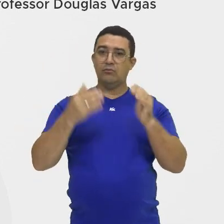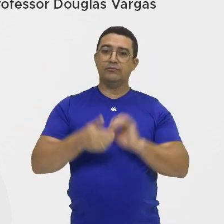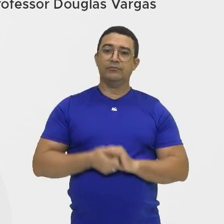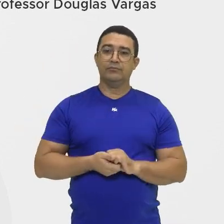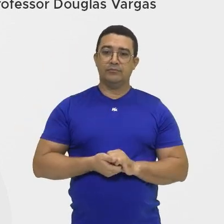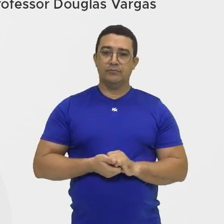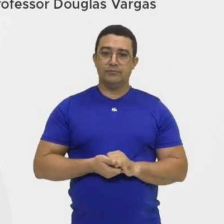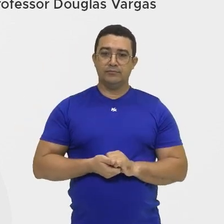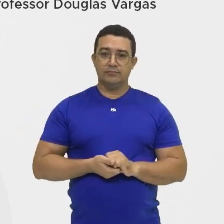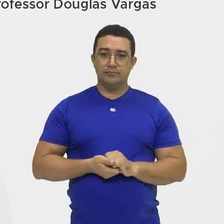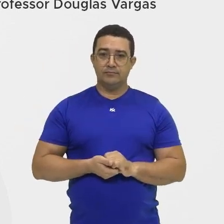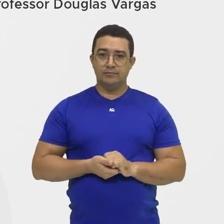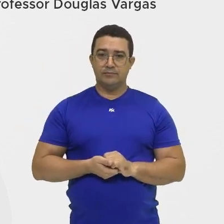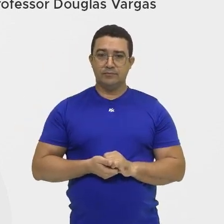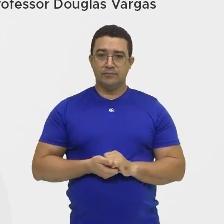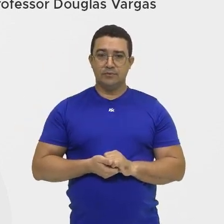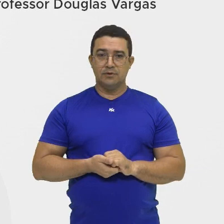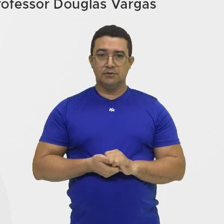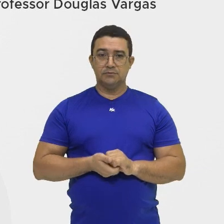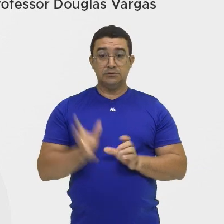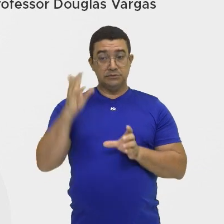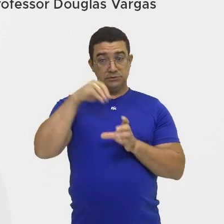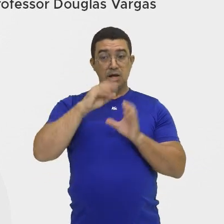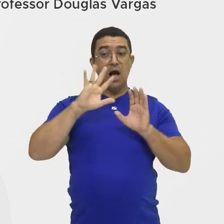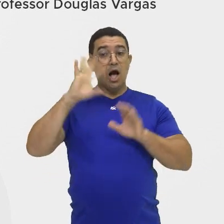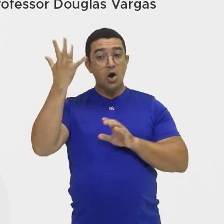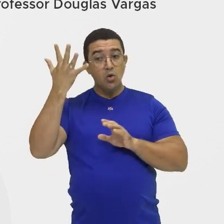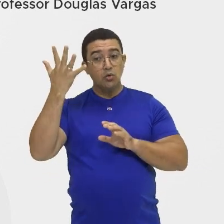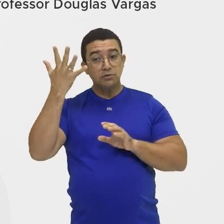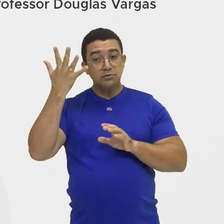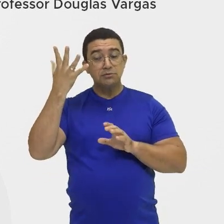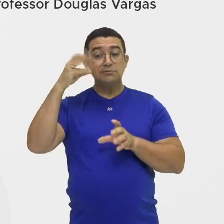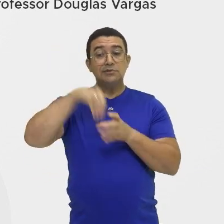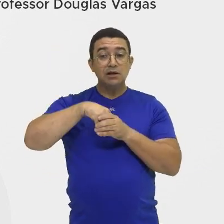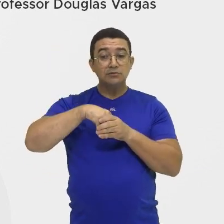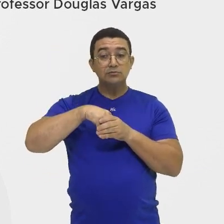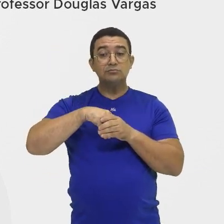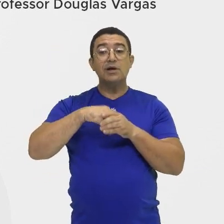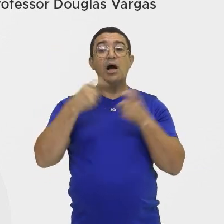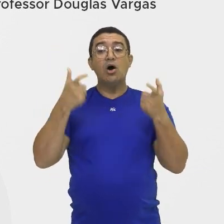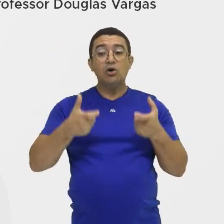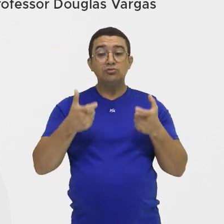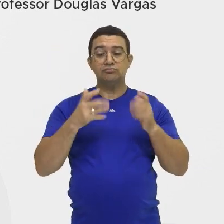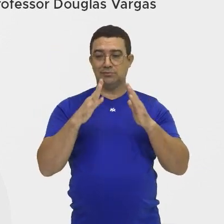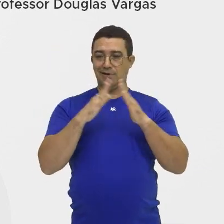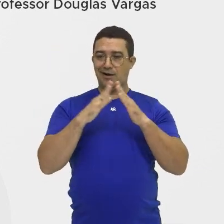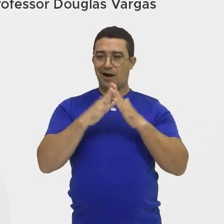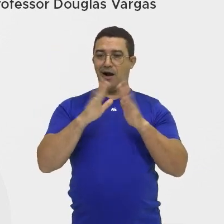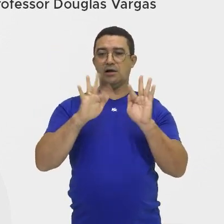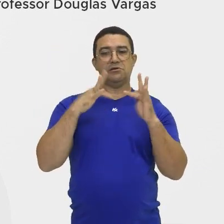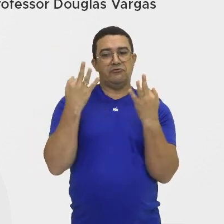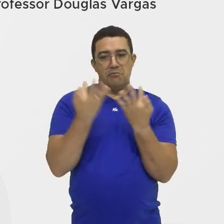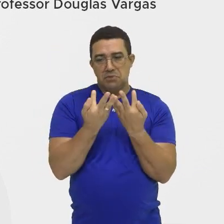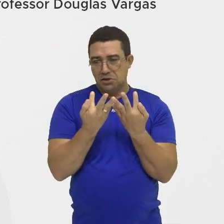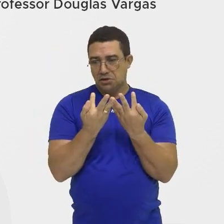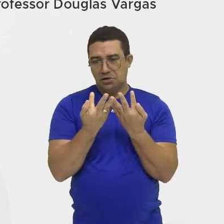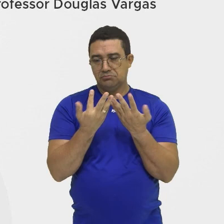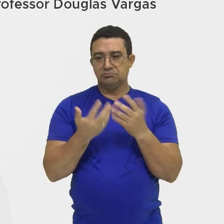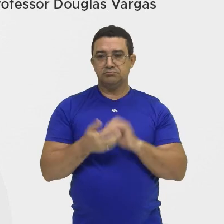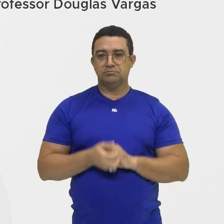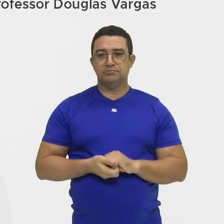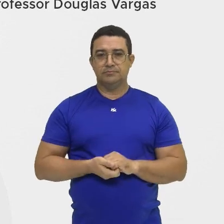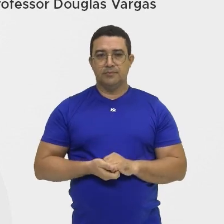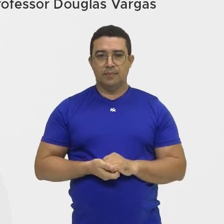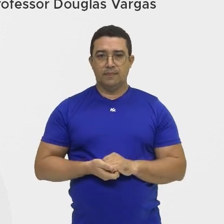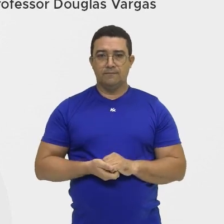Onde? Na casa, na unidade doméstica, na família, né? Seja lá na rua, em qualquer lugar. Foi da família? Tá.